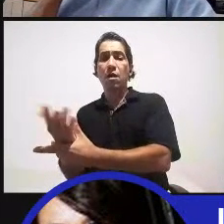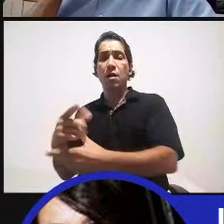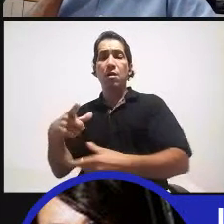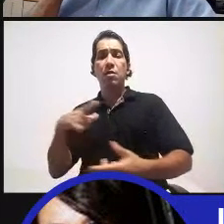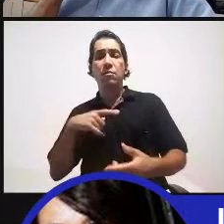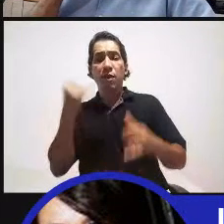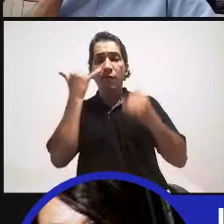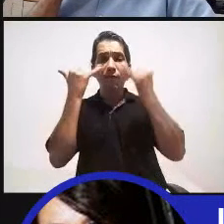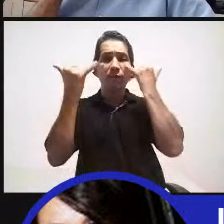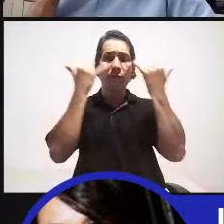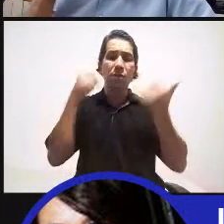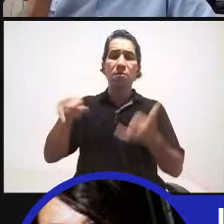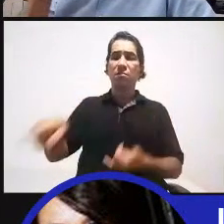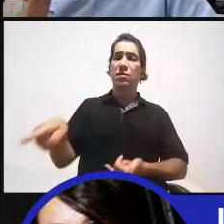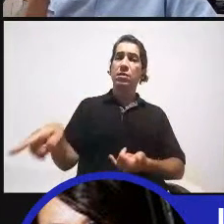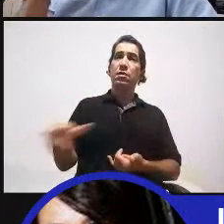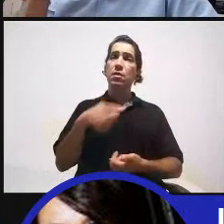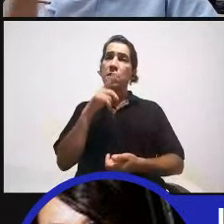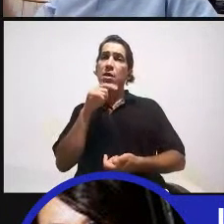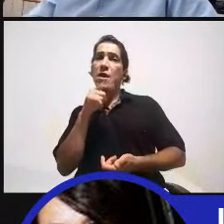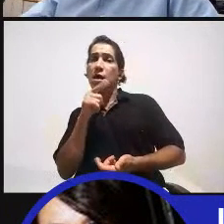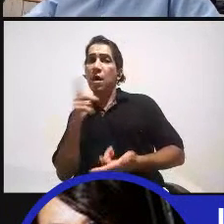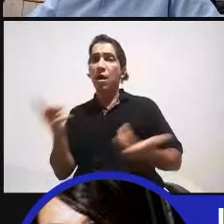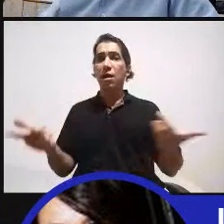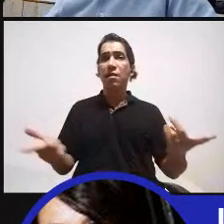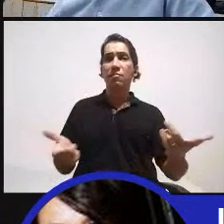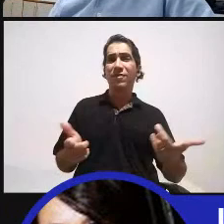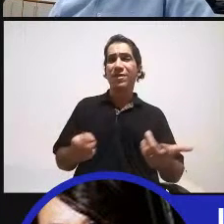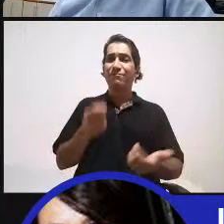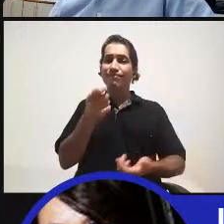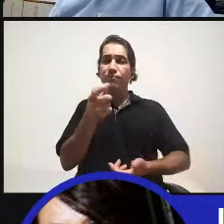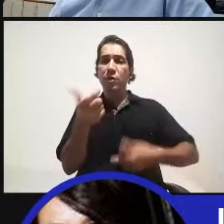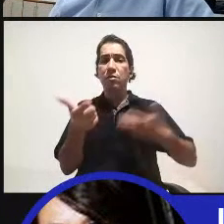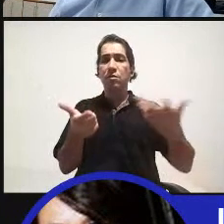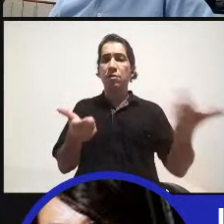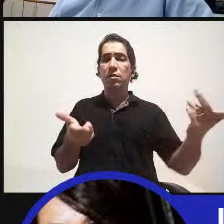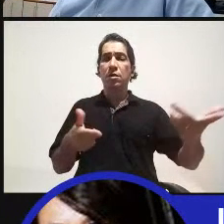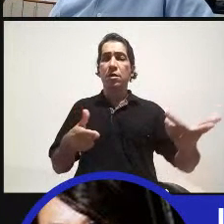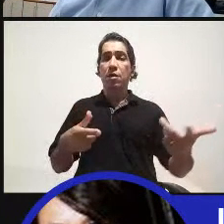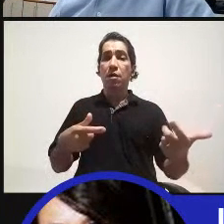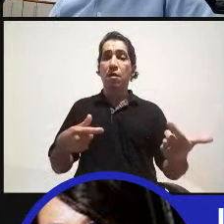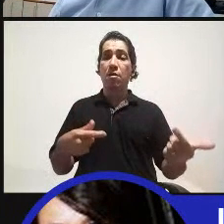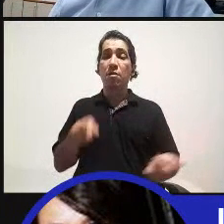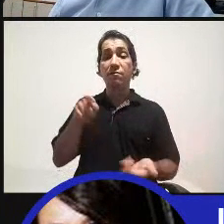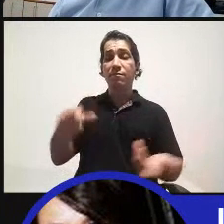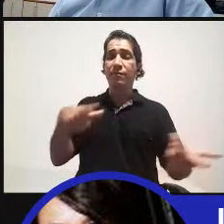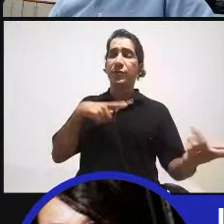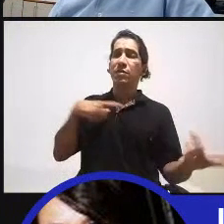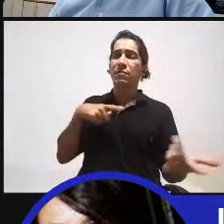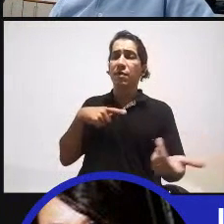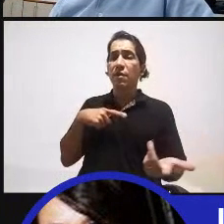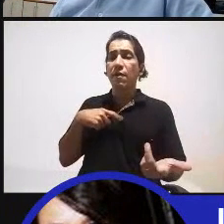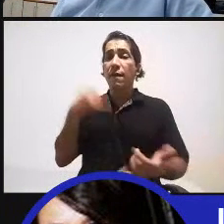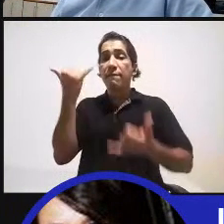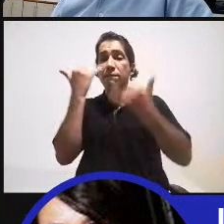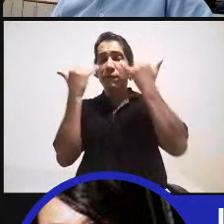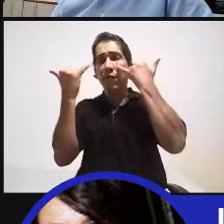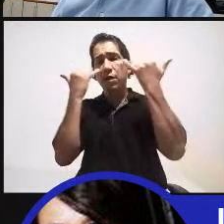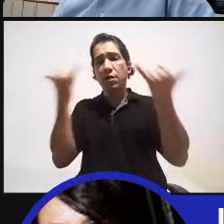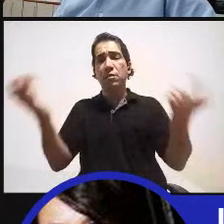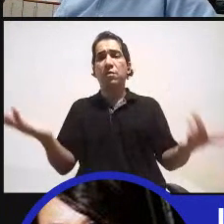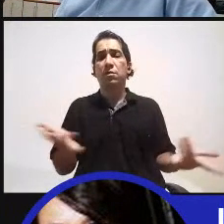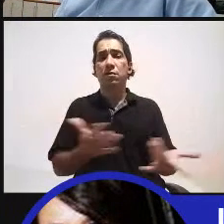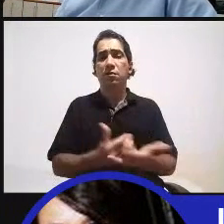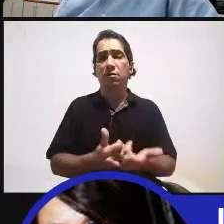adequado, então você consegue antecipar a tomada de decisão tendo uma única plataforma, né, que a gente chama de plataforma de